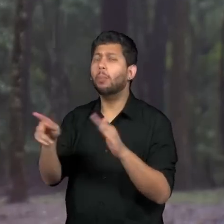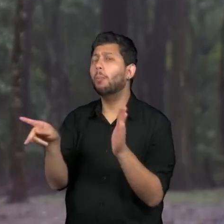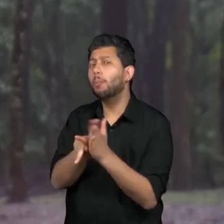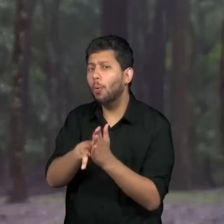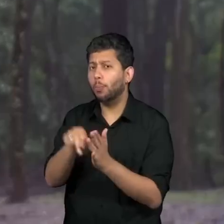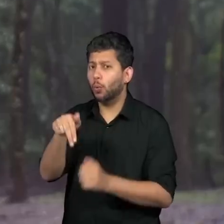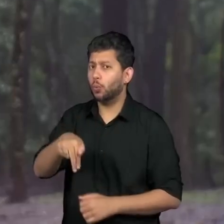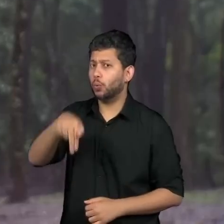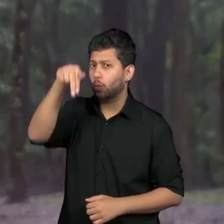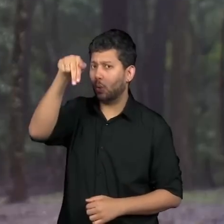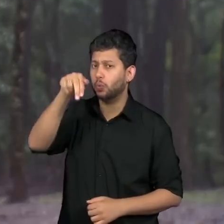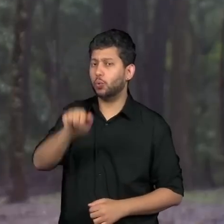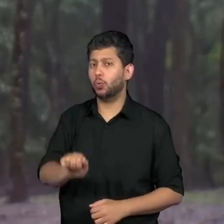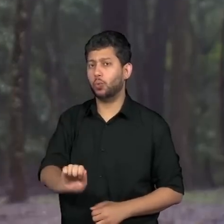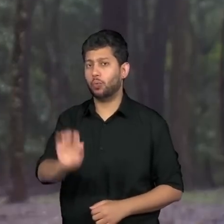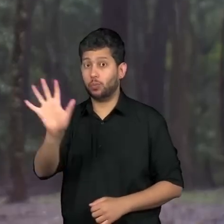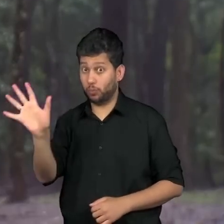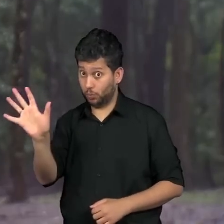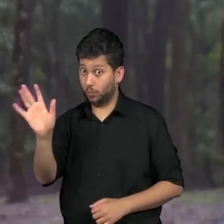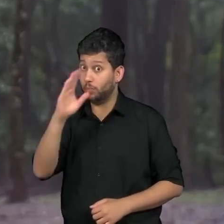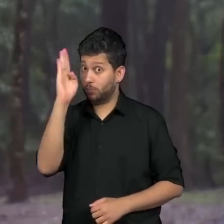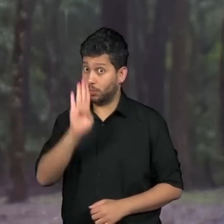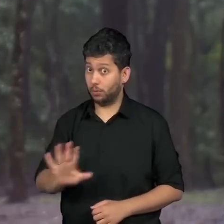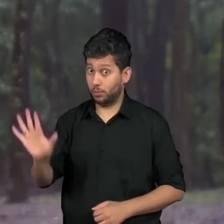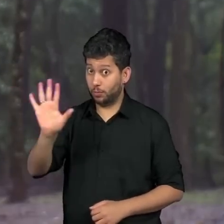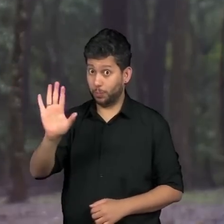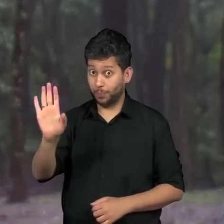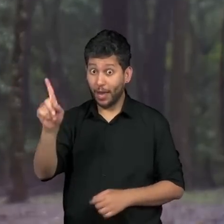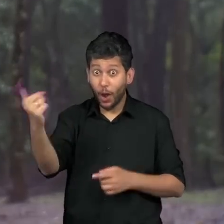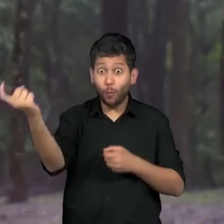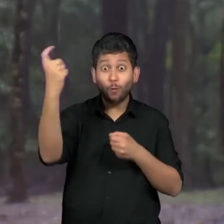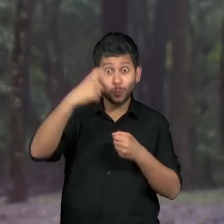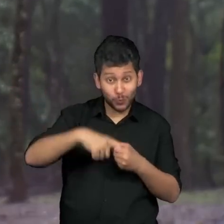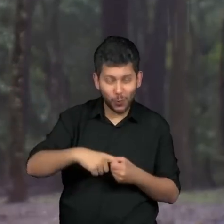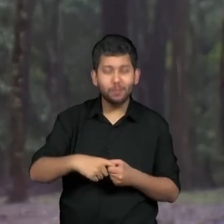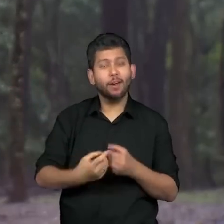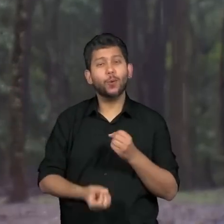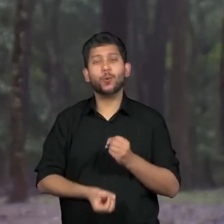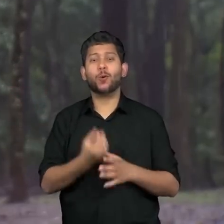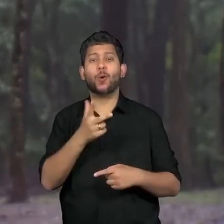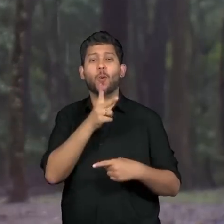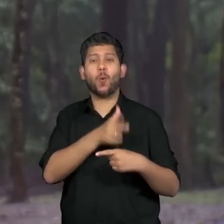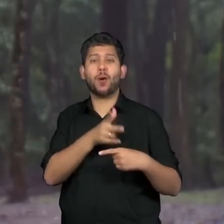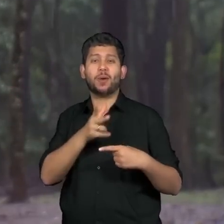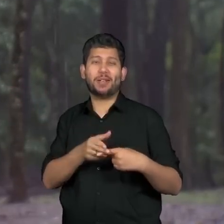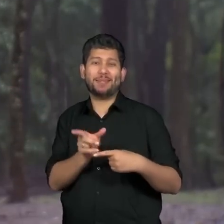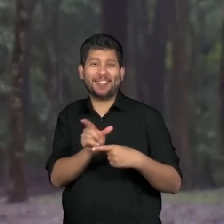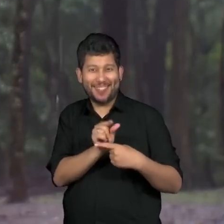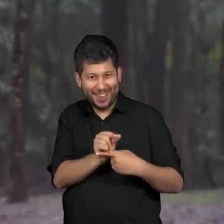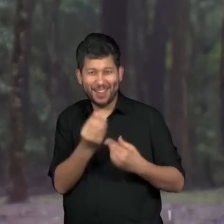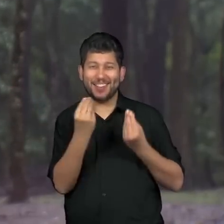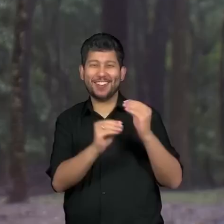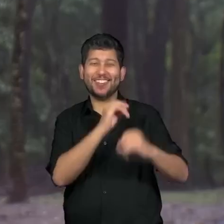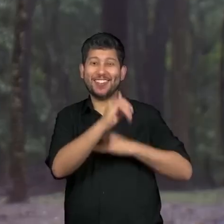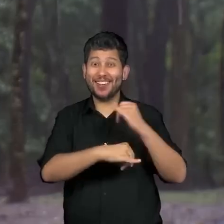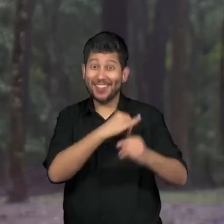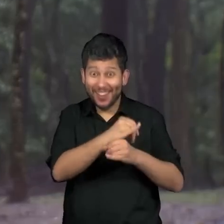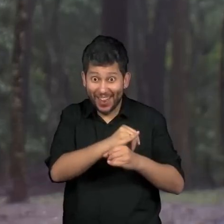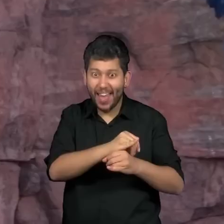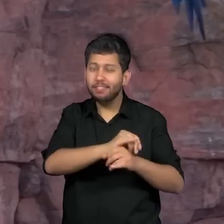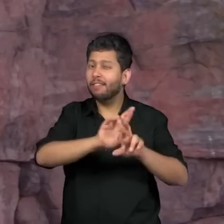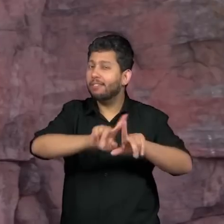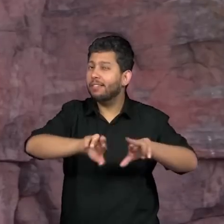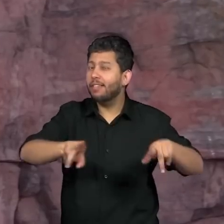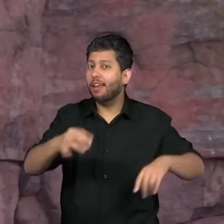regiões Norte e Nordeste. Retornou com uma websérie recheada de belas